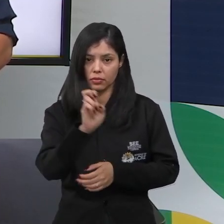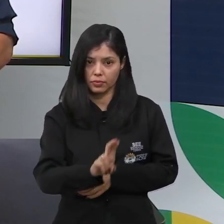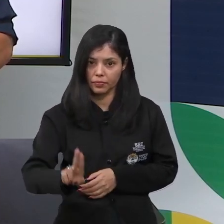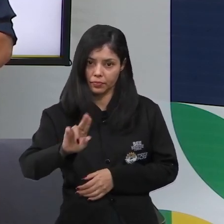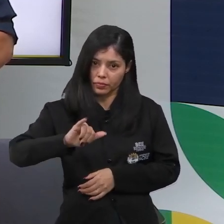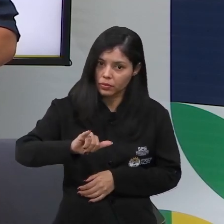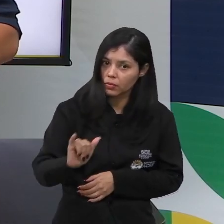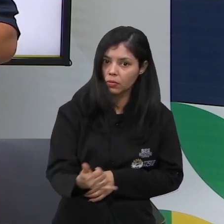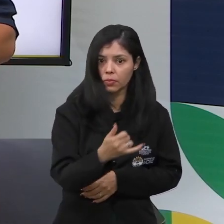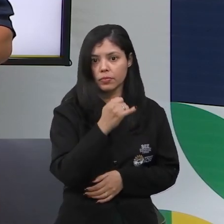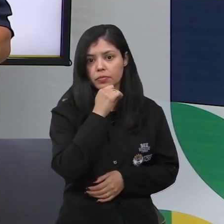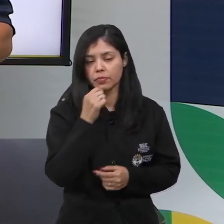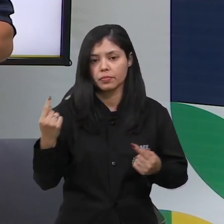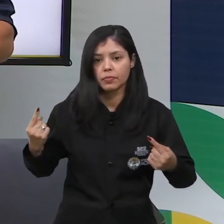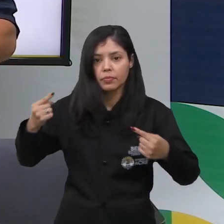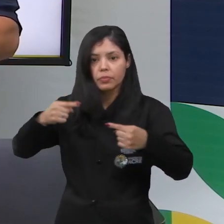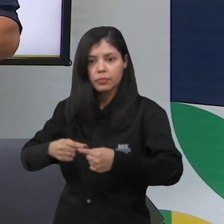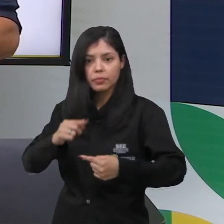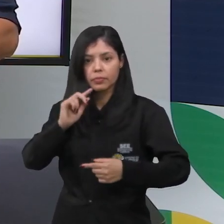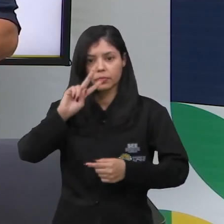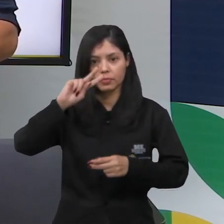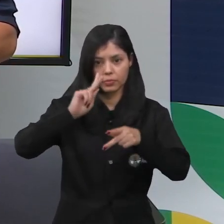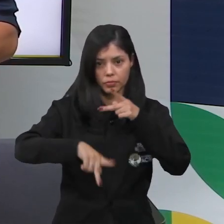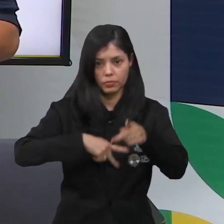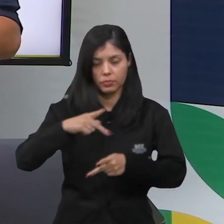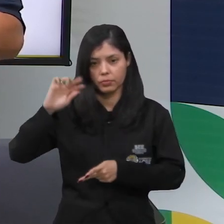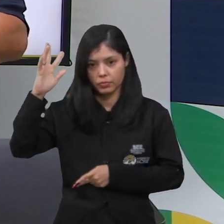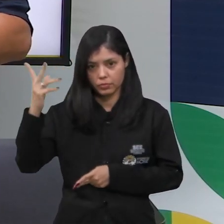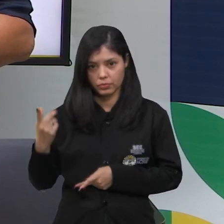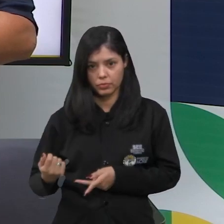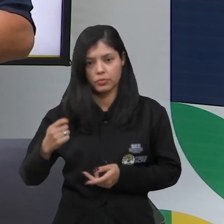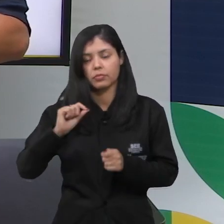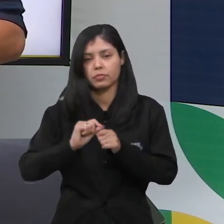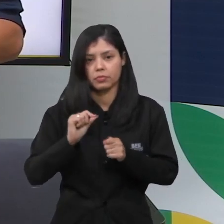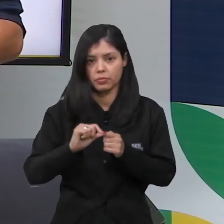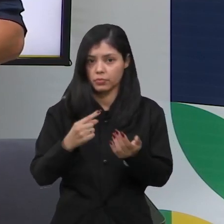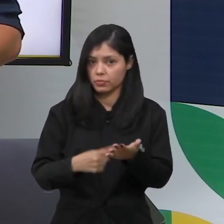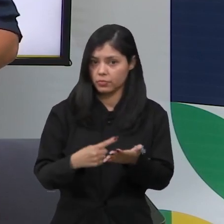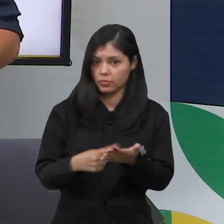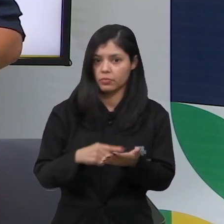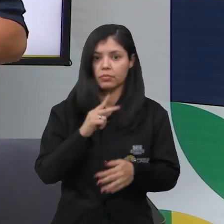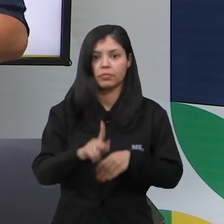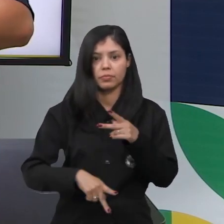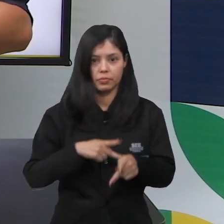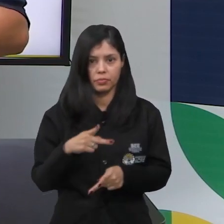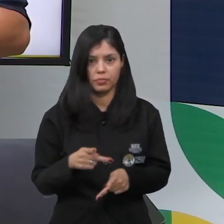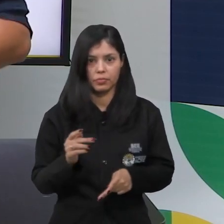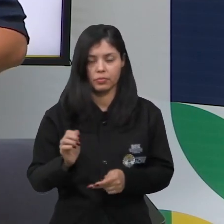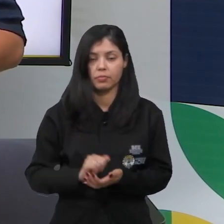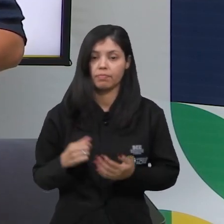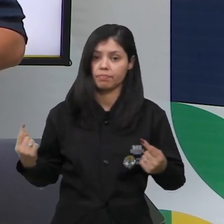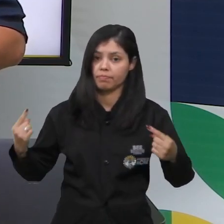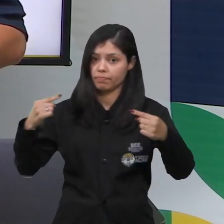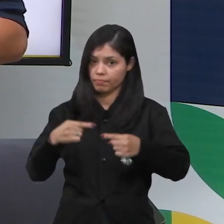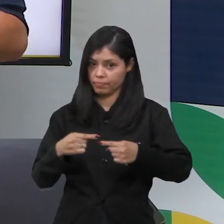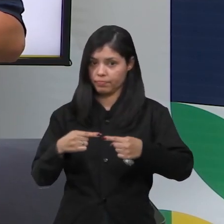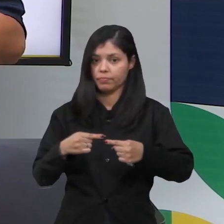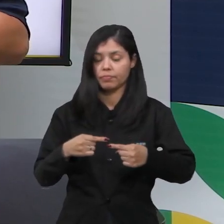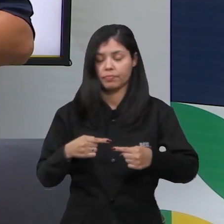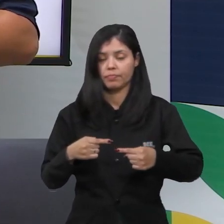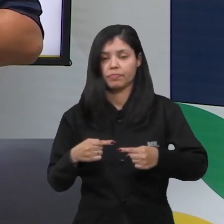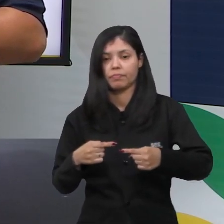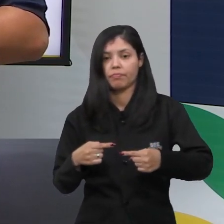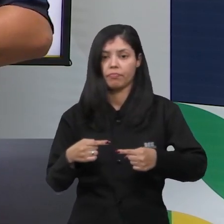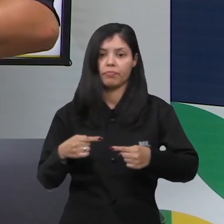se aproveitavam da rivalidade entre os povos africanos e faziam acordo com esses povos que eram rivais.